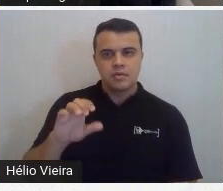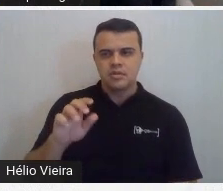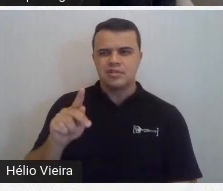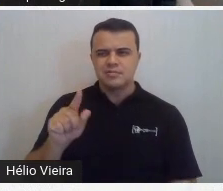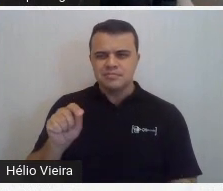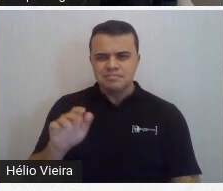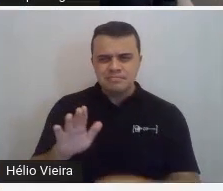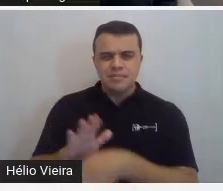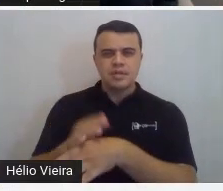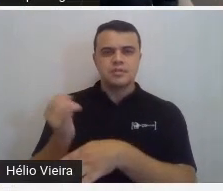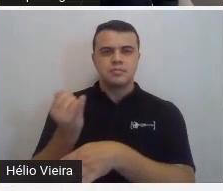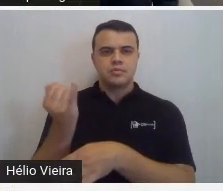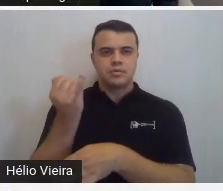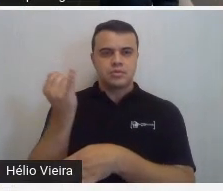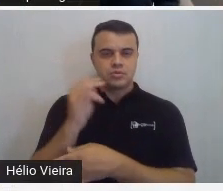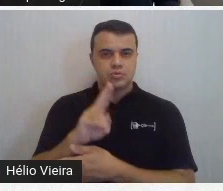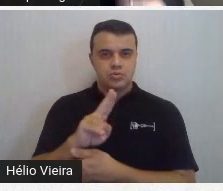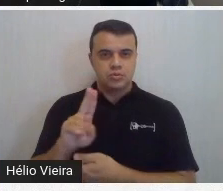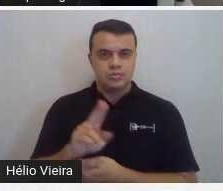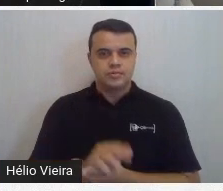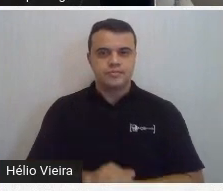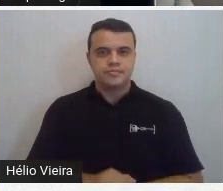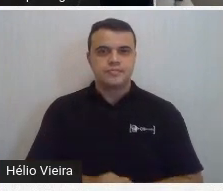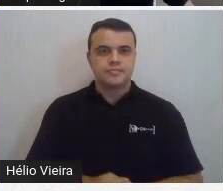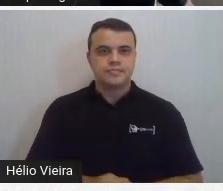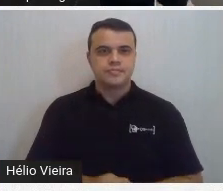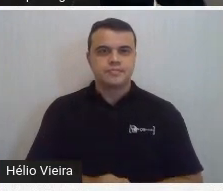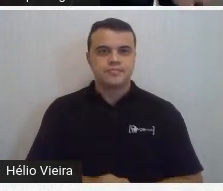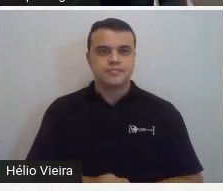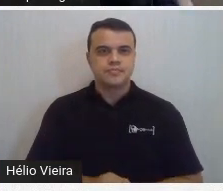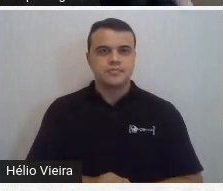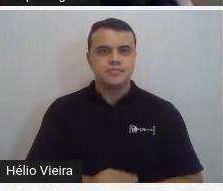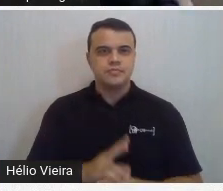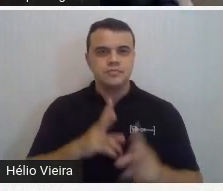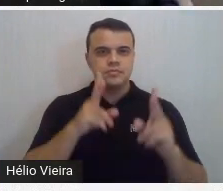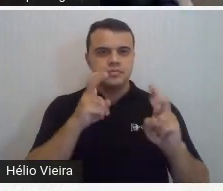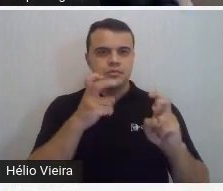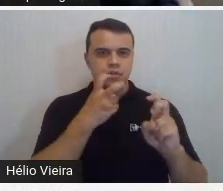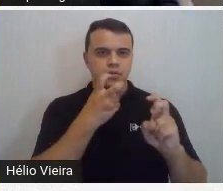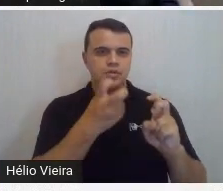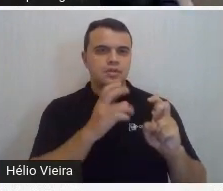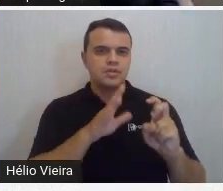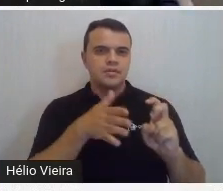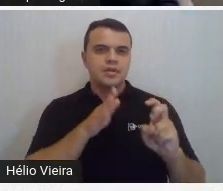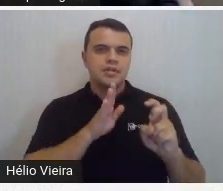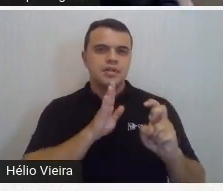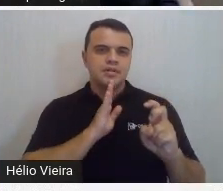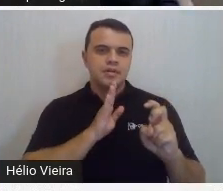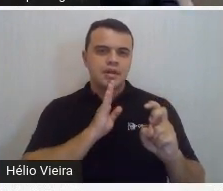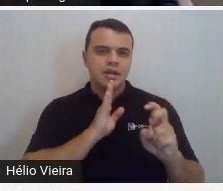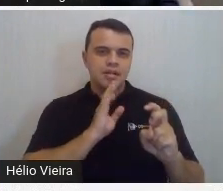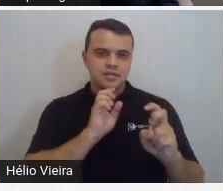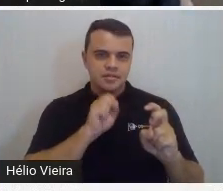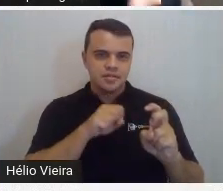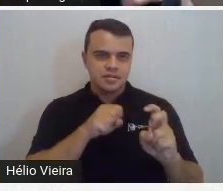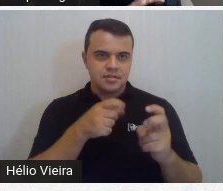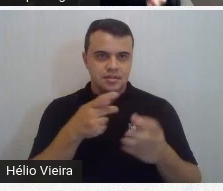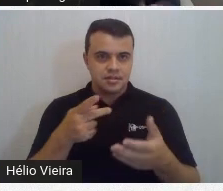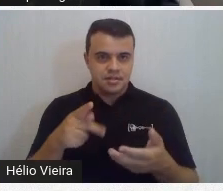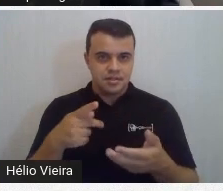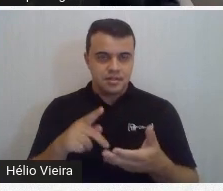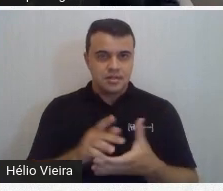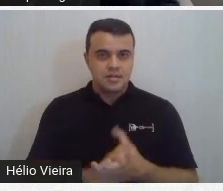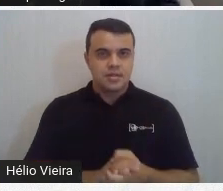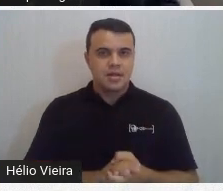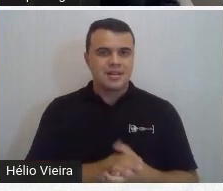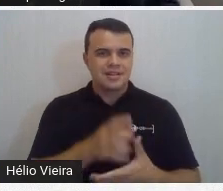do expressionismo. O Grito, na tela que vocês mais com certeza conhecem dele. Esse é um texto